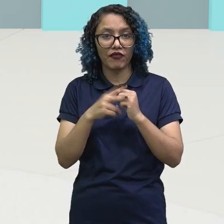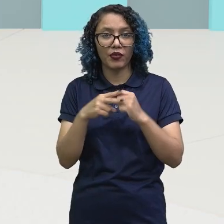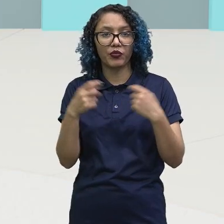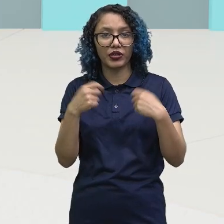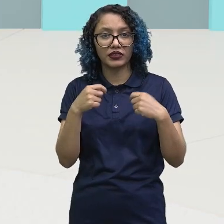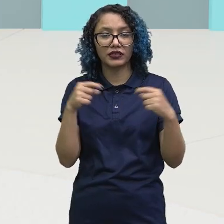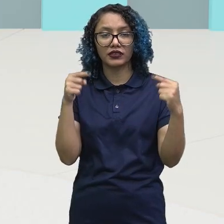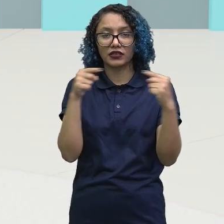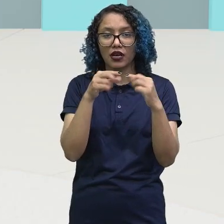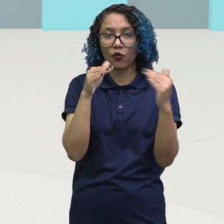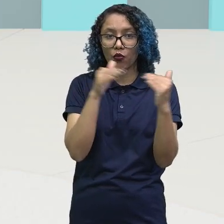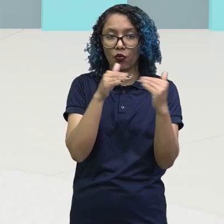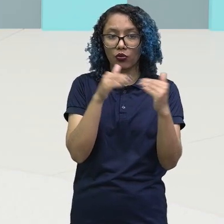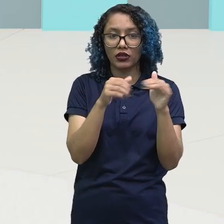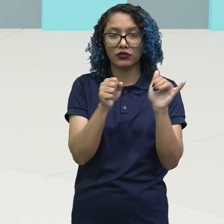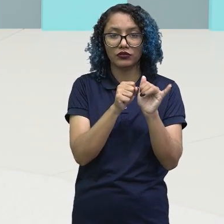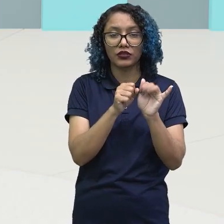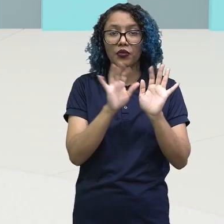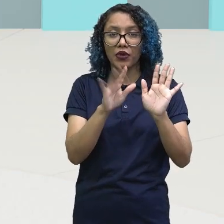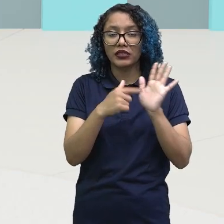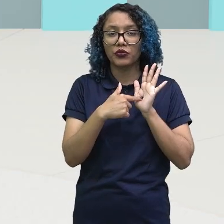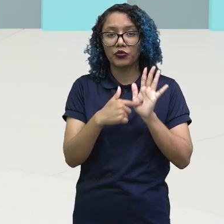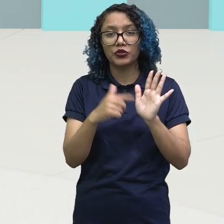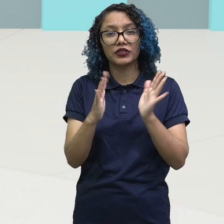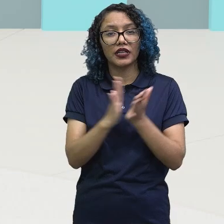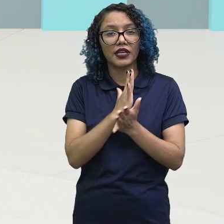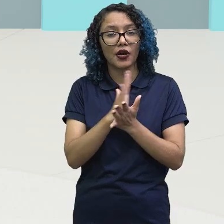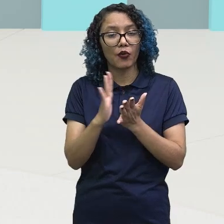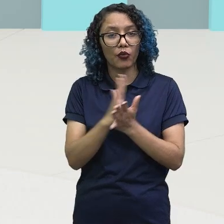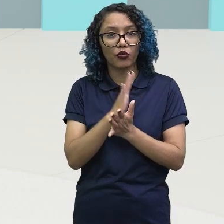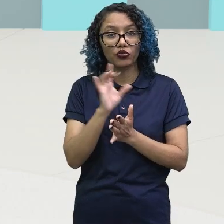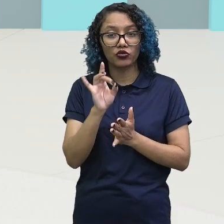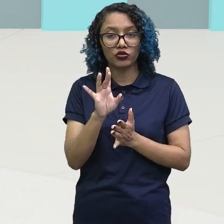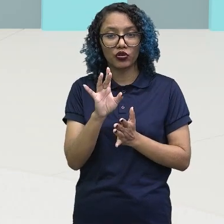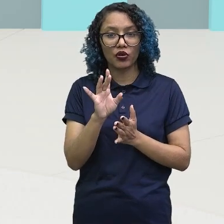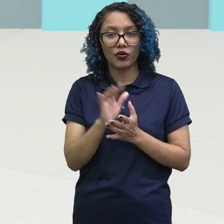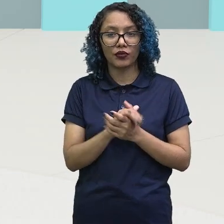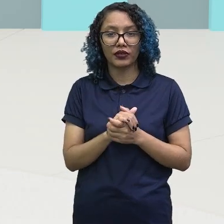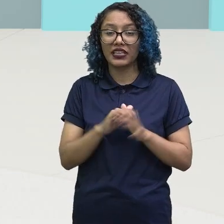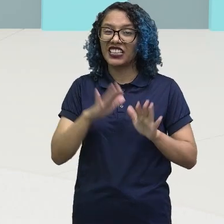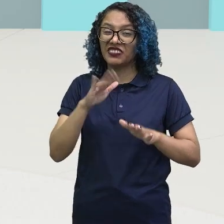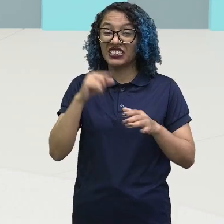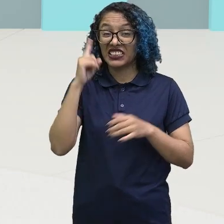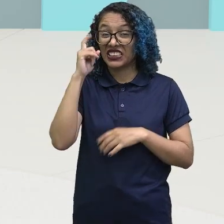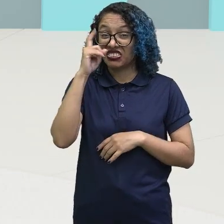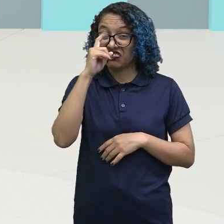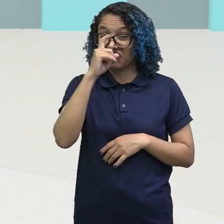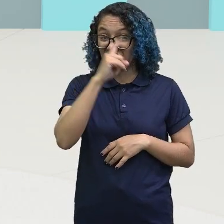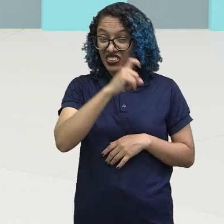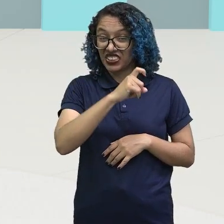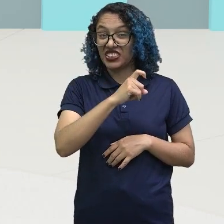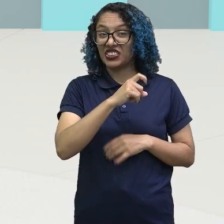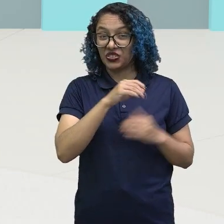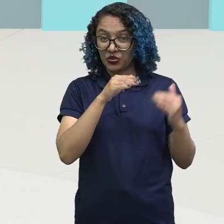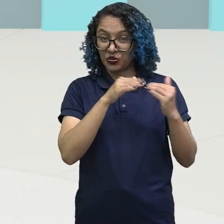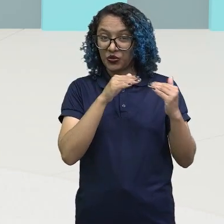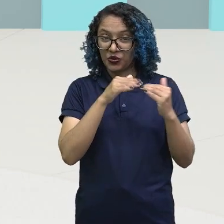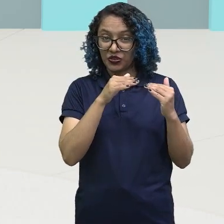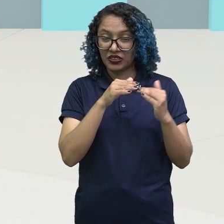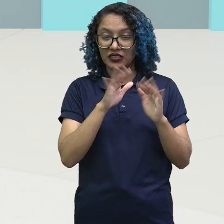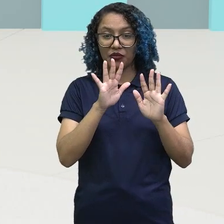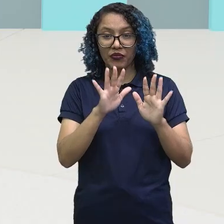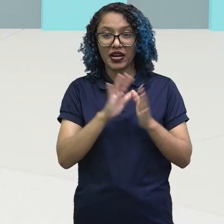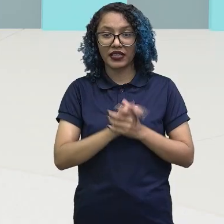nós trouxemos alguns casos, e são os casos que mais nós temos, às vezes, dificuldade de fazer essa concordância.